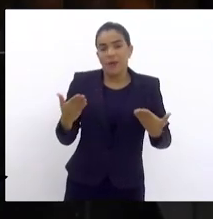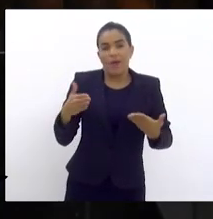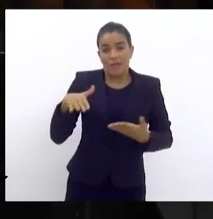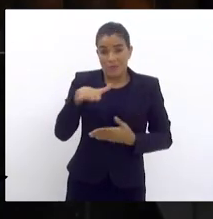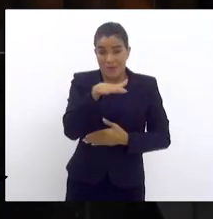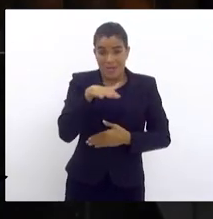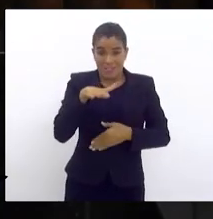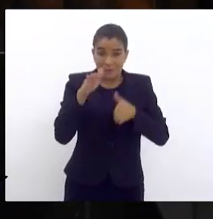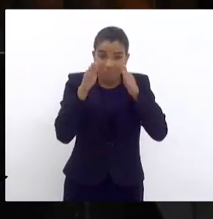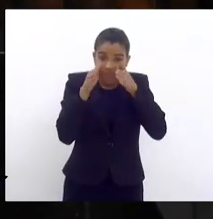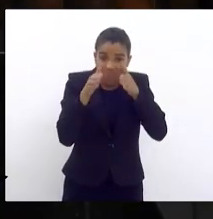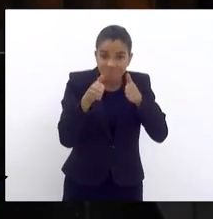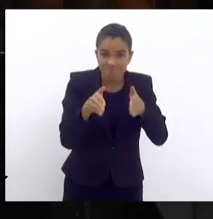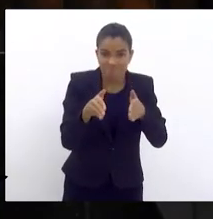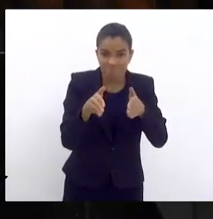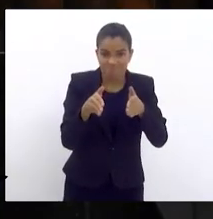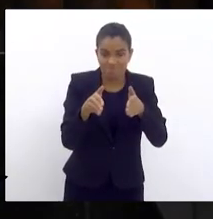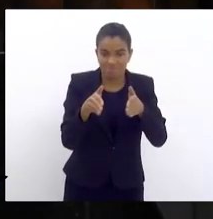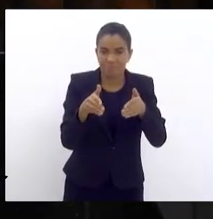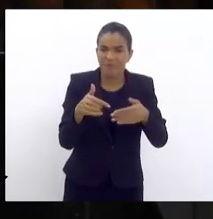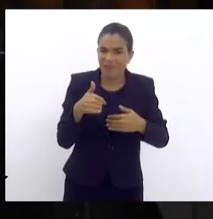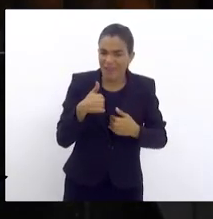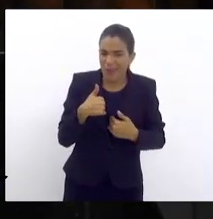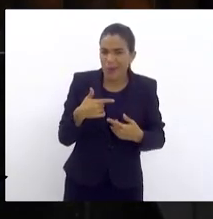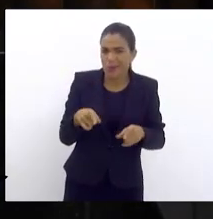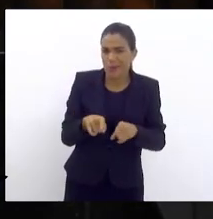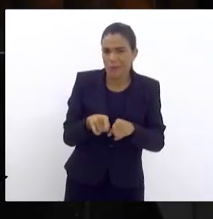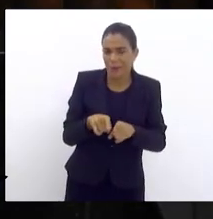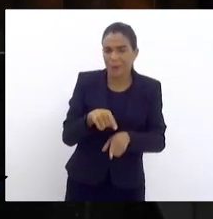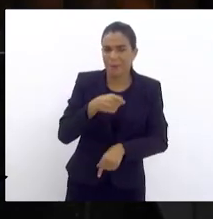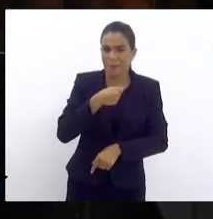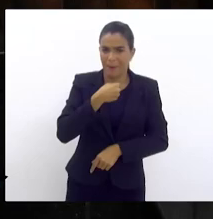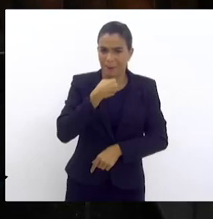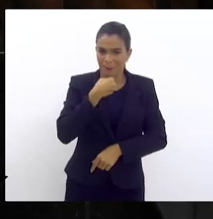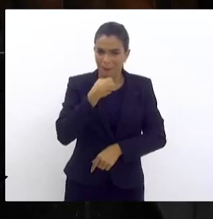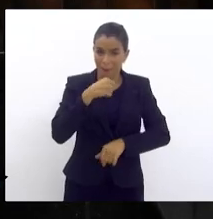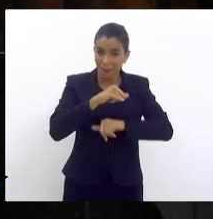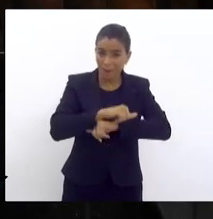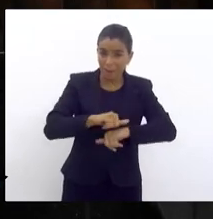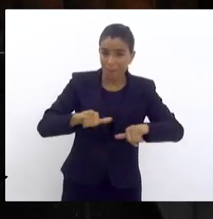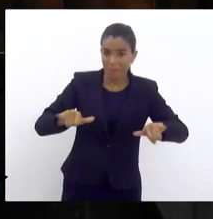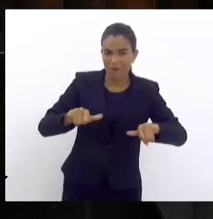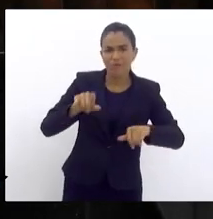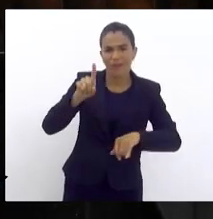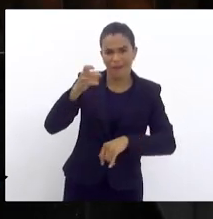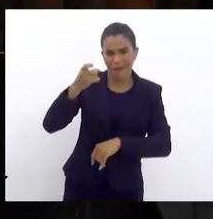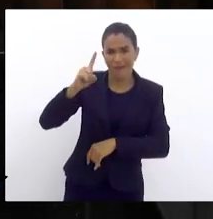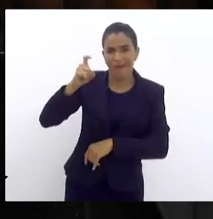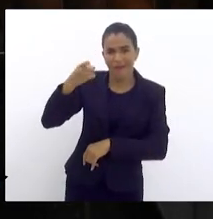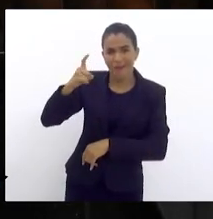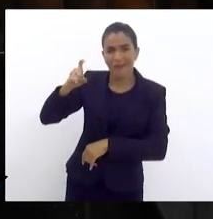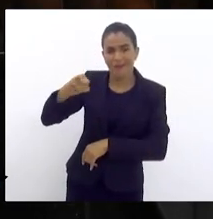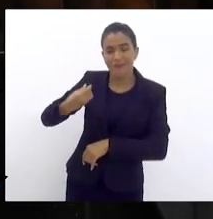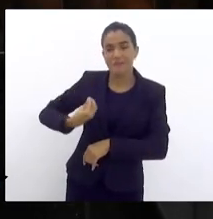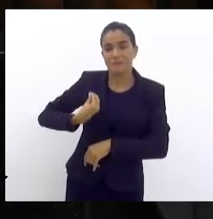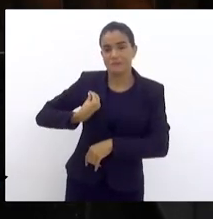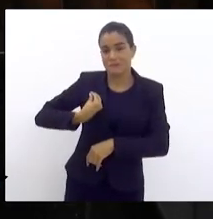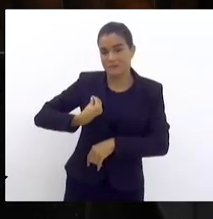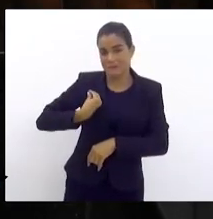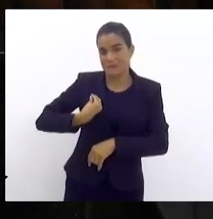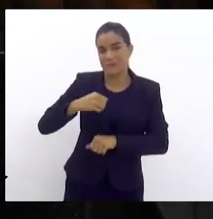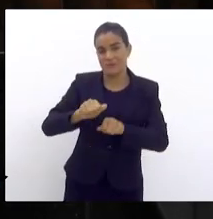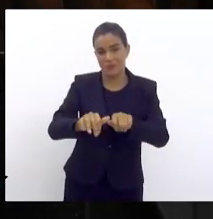central e eu tô vindo a público porque já Participei de audiências públicas sobre